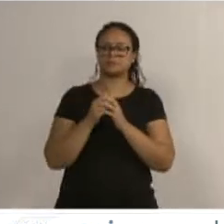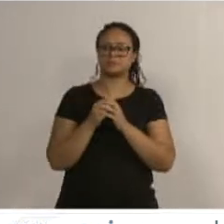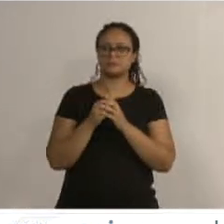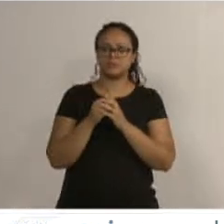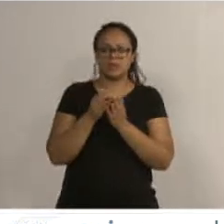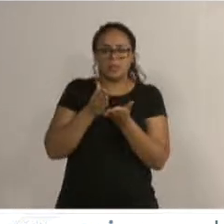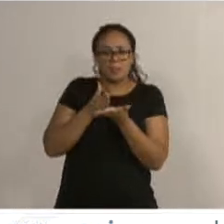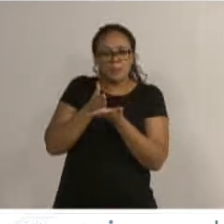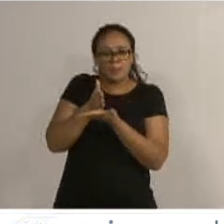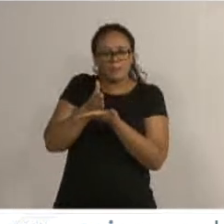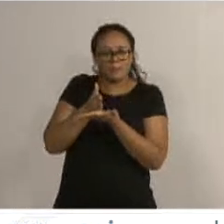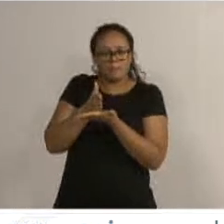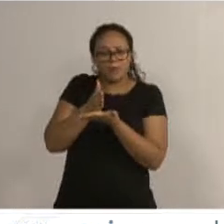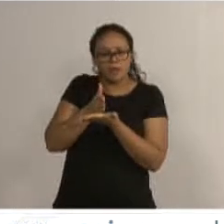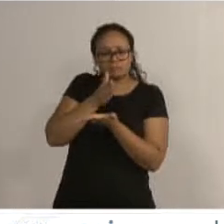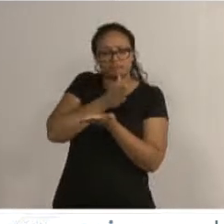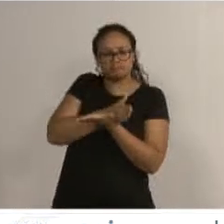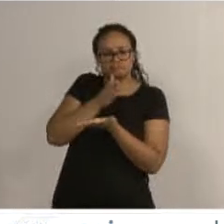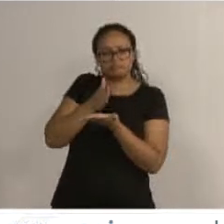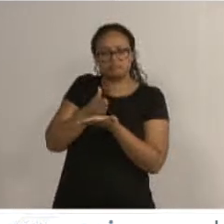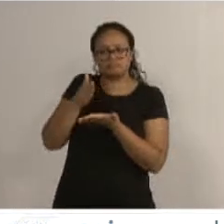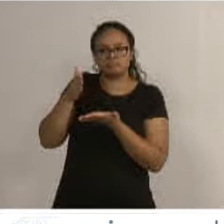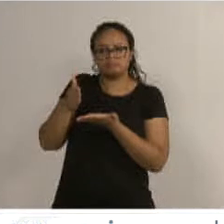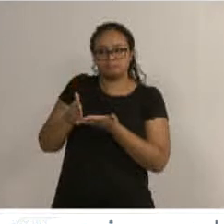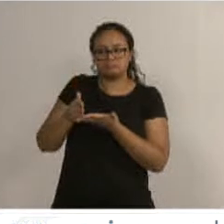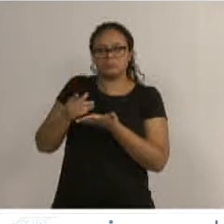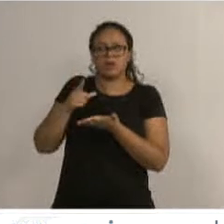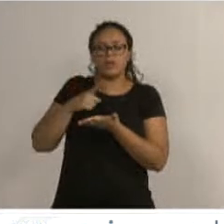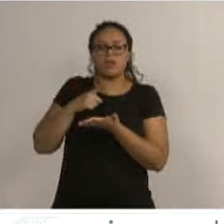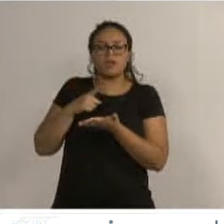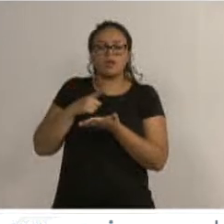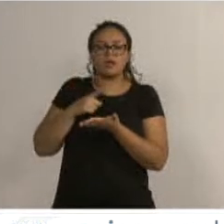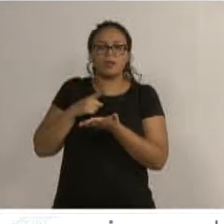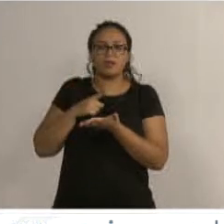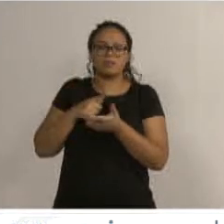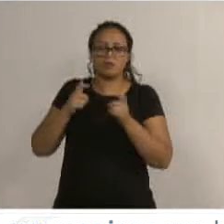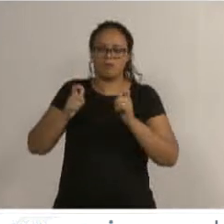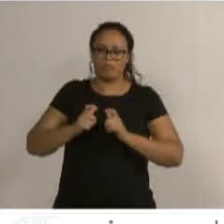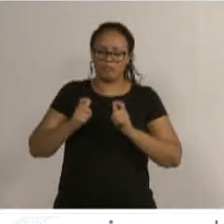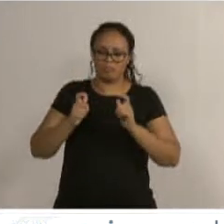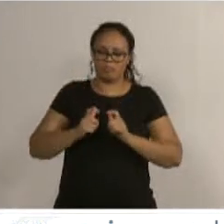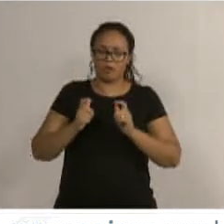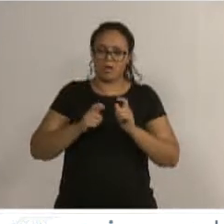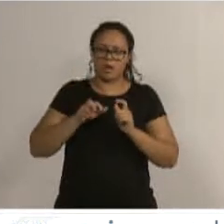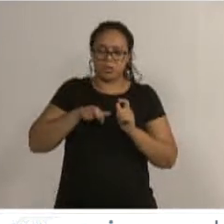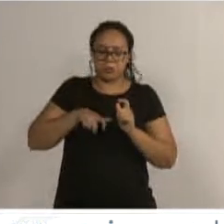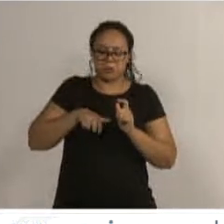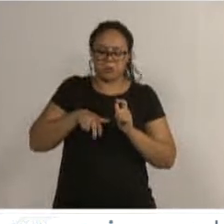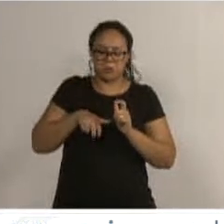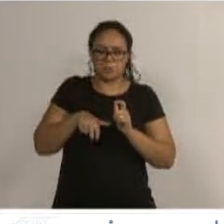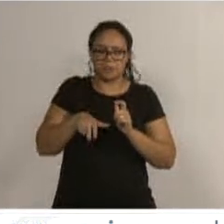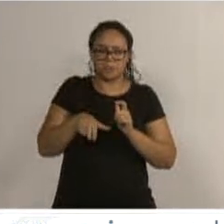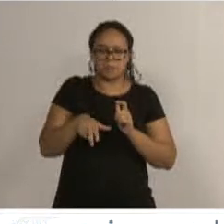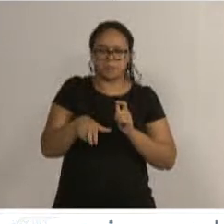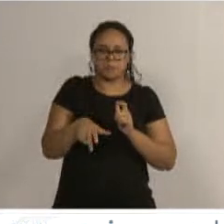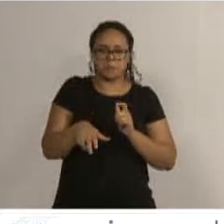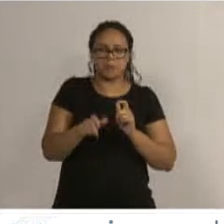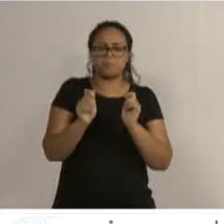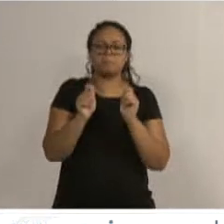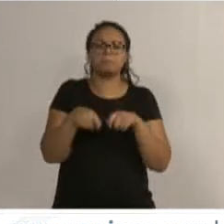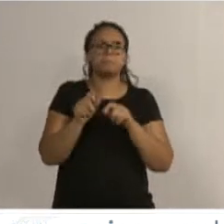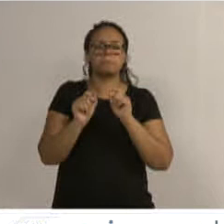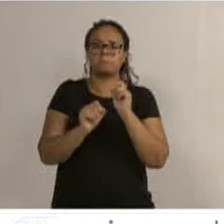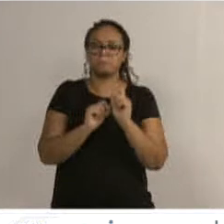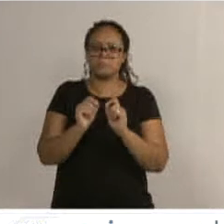temos um corrimão que nos leva adiante para que faça-se uma situação